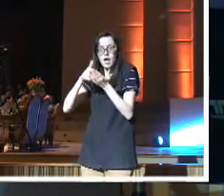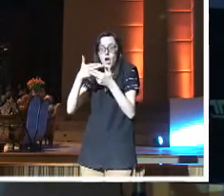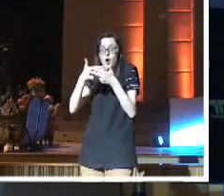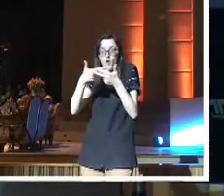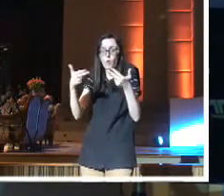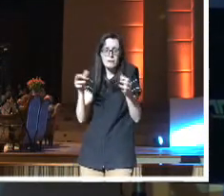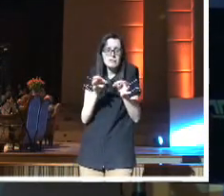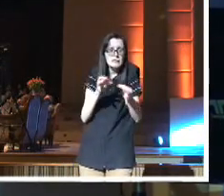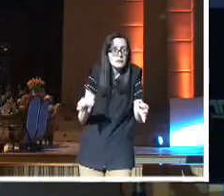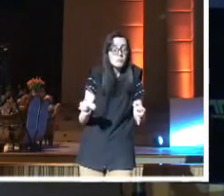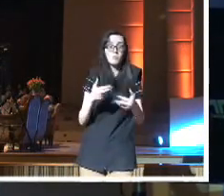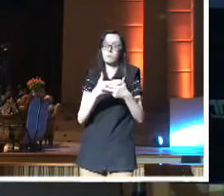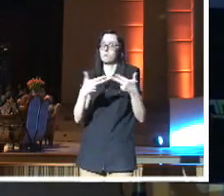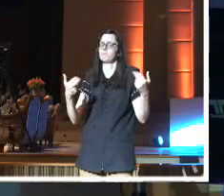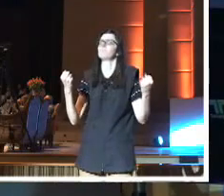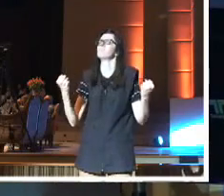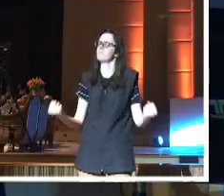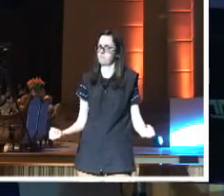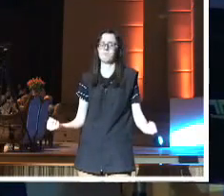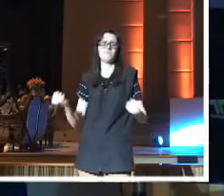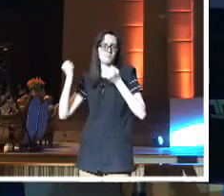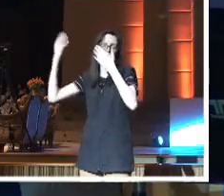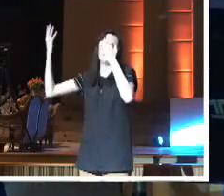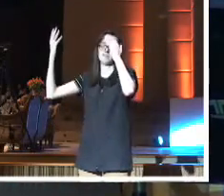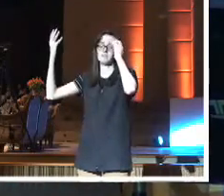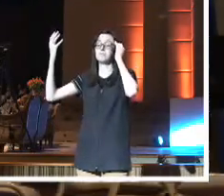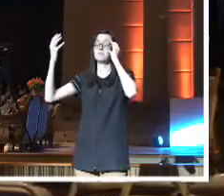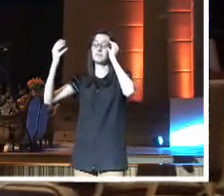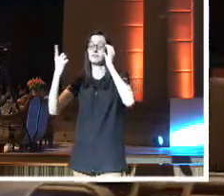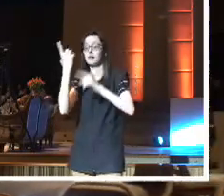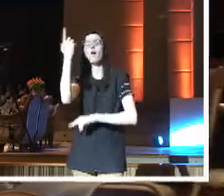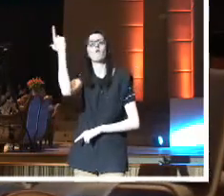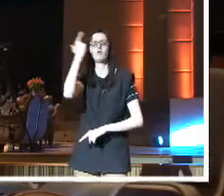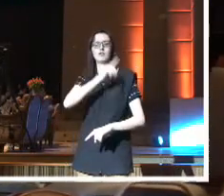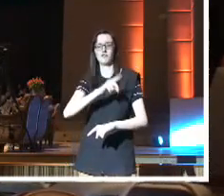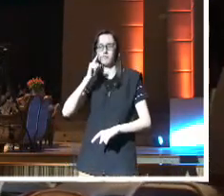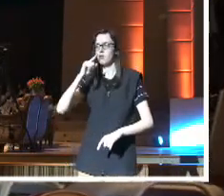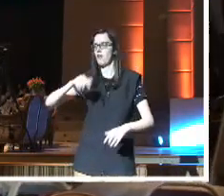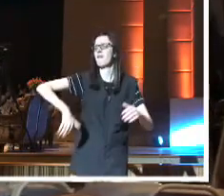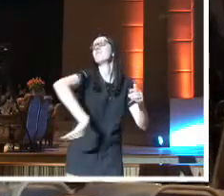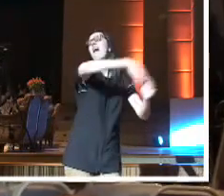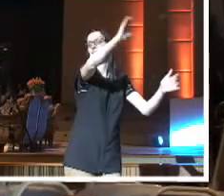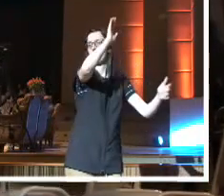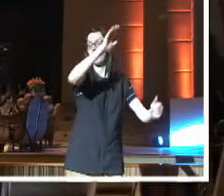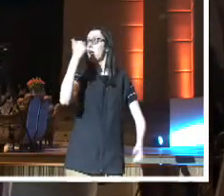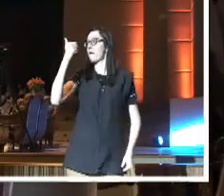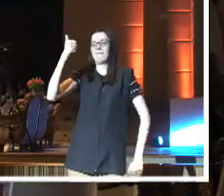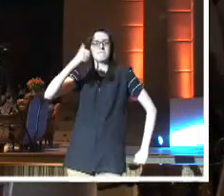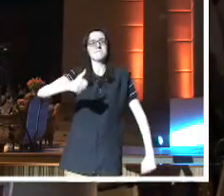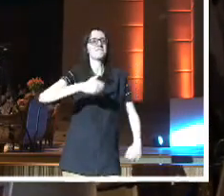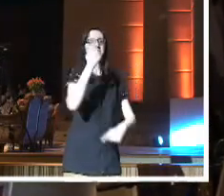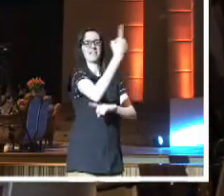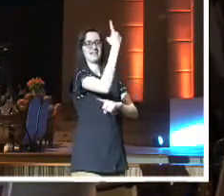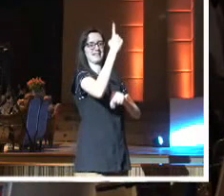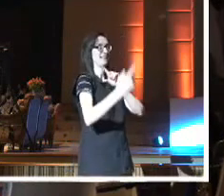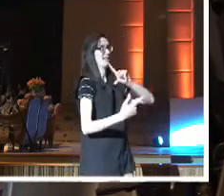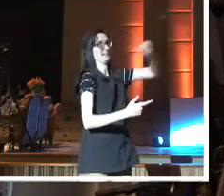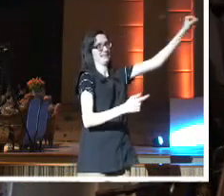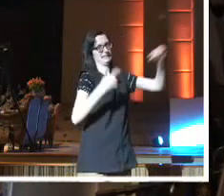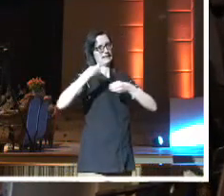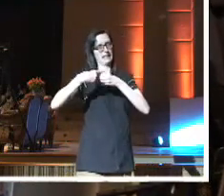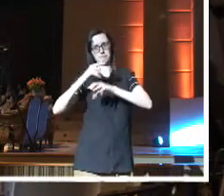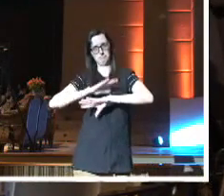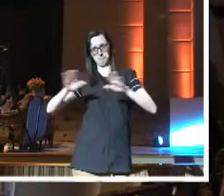grandes coisas. Ele sai da cidade de Gate e ele vai encontrar-se